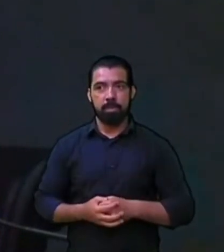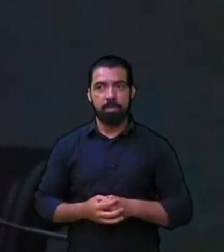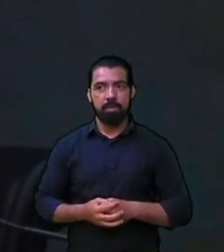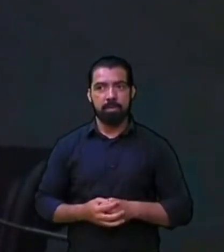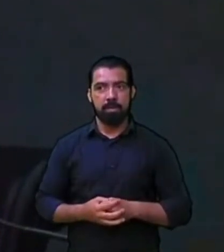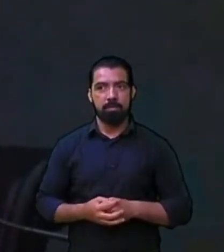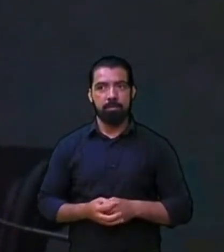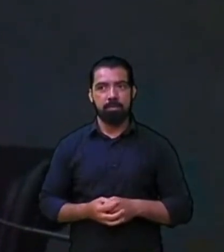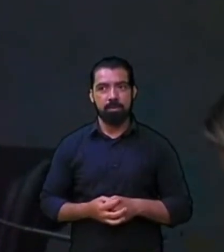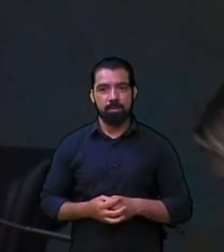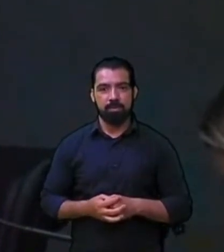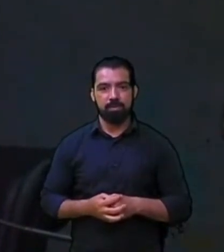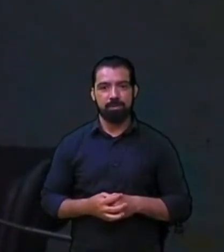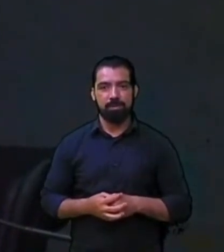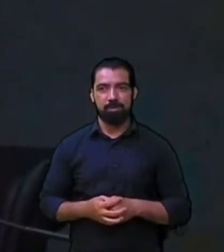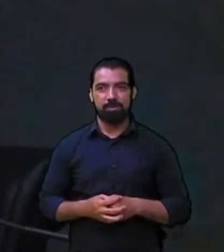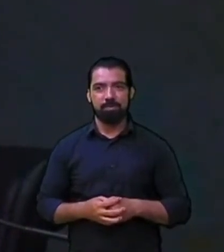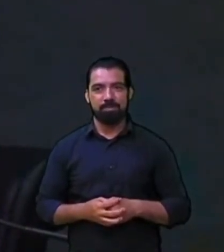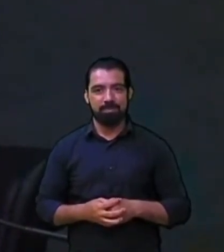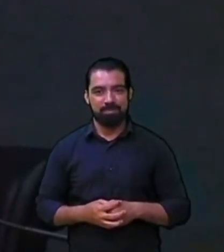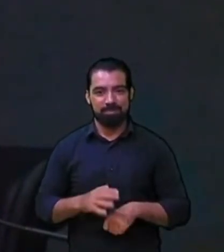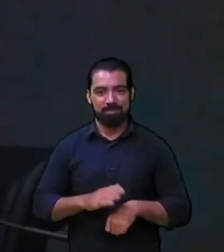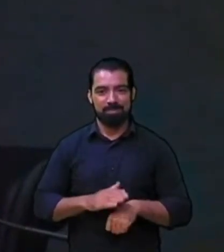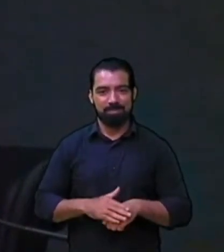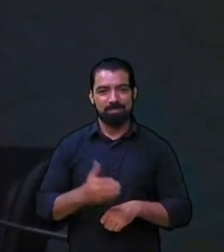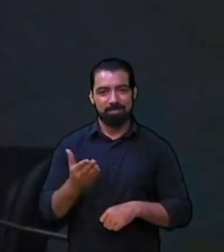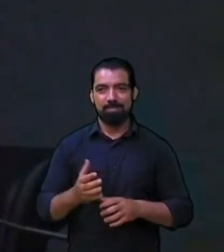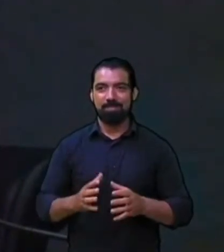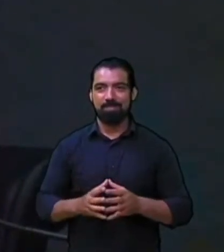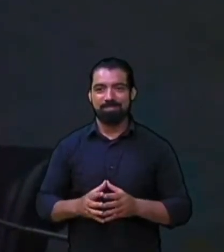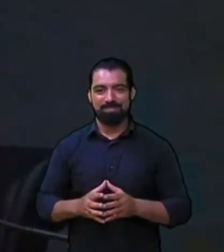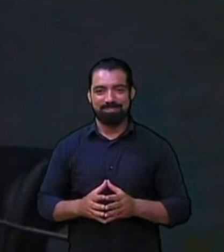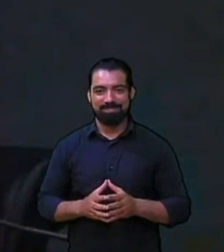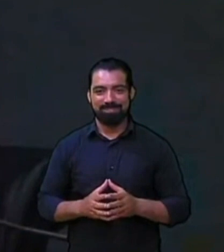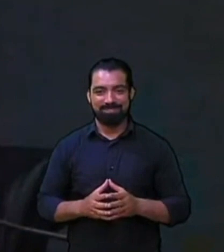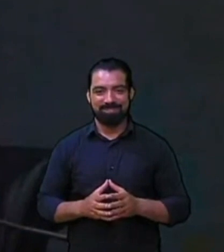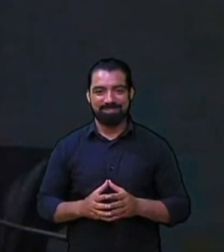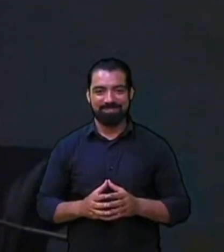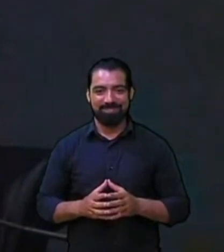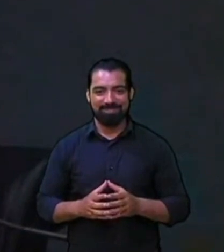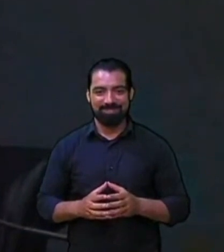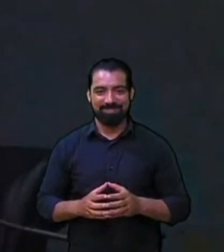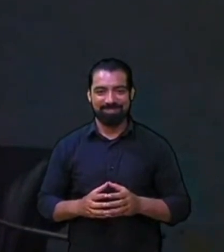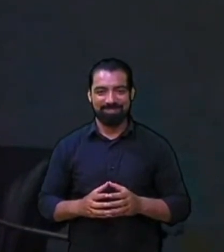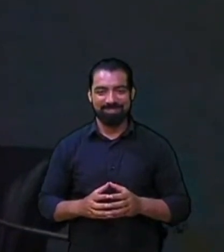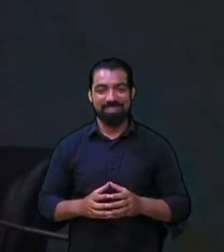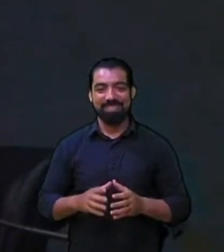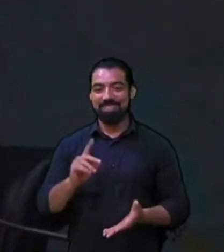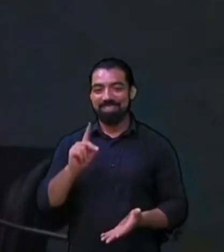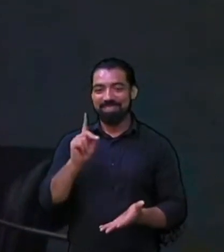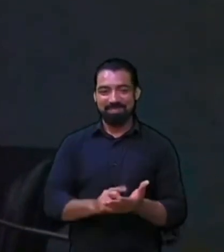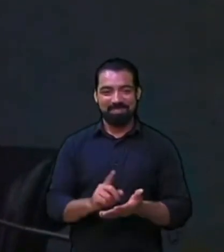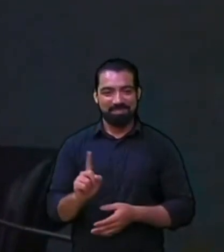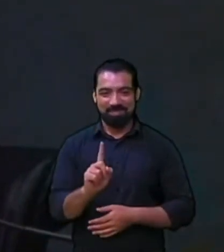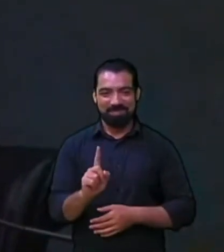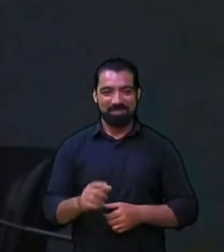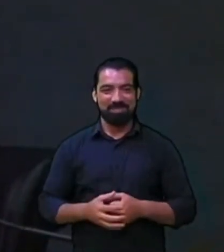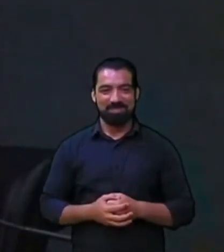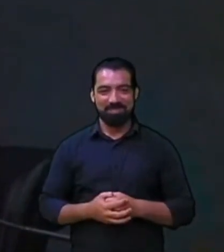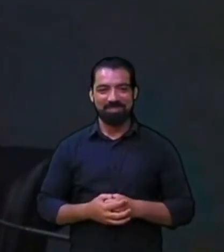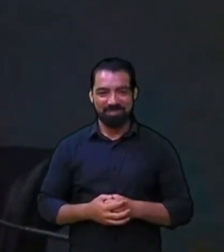estaríamos hoje discutindo essa questão não não é verdade que